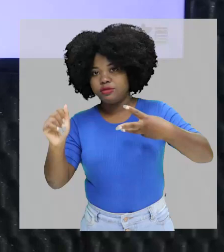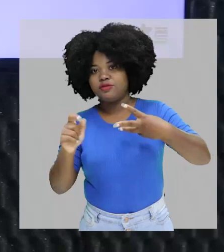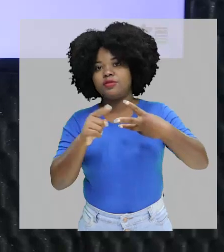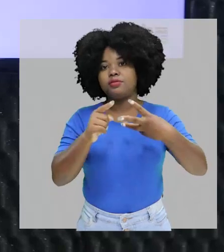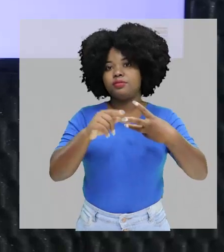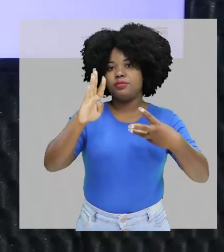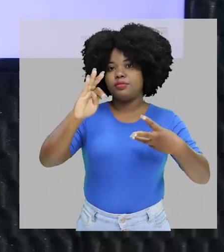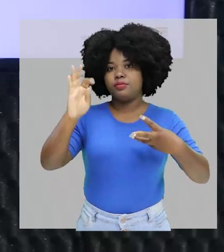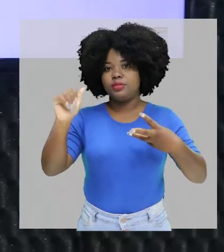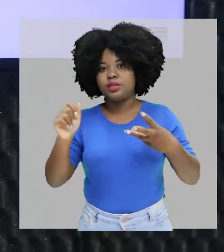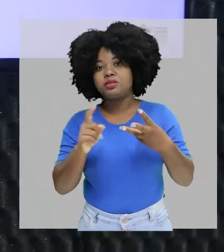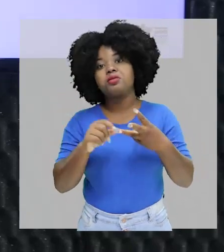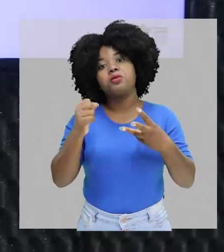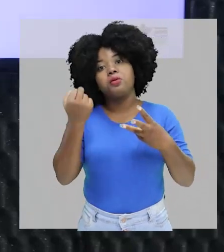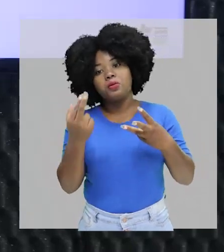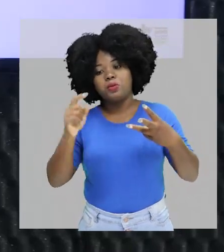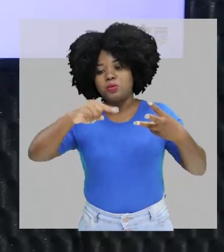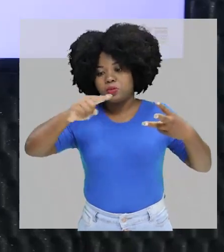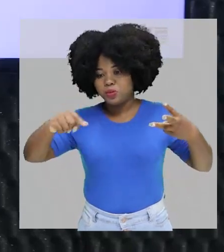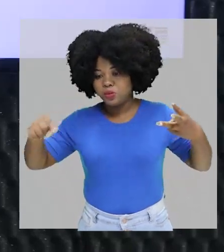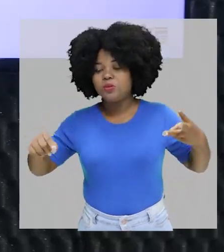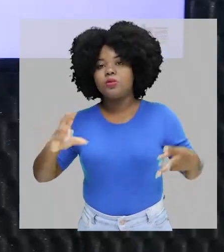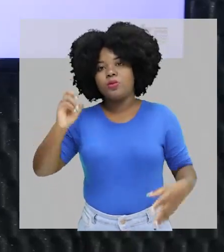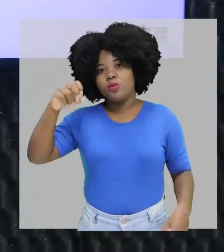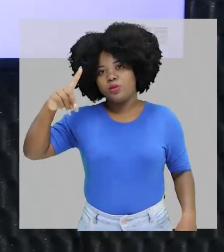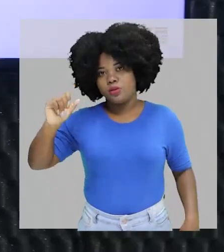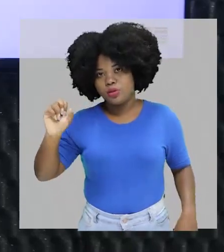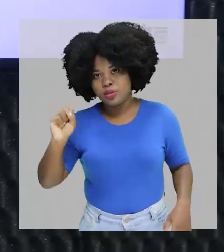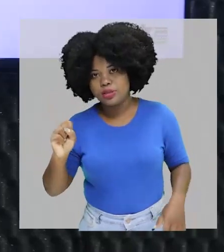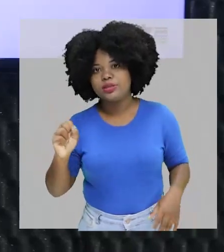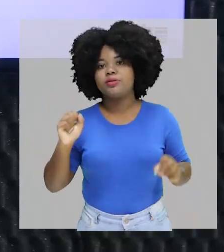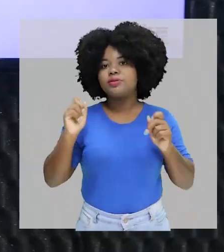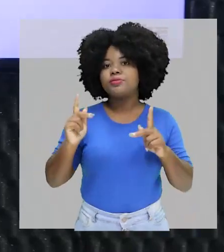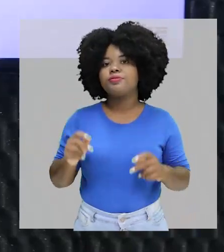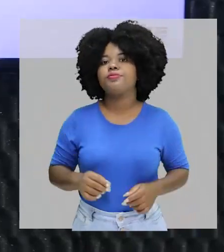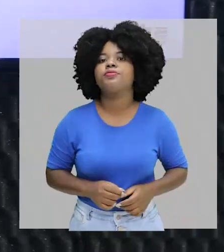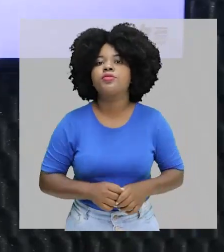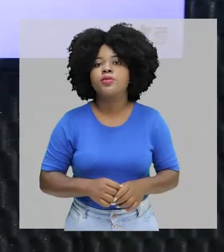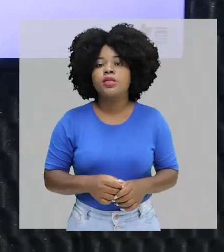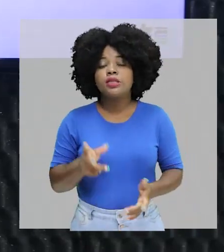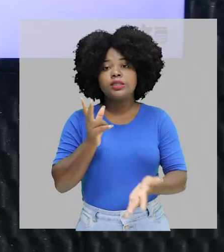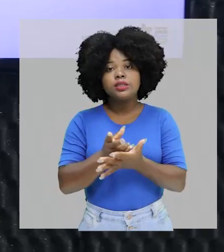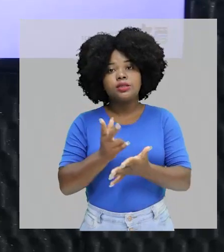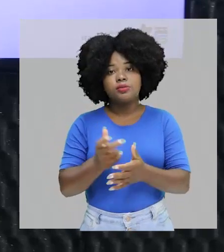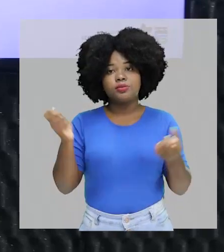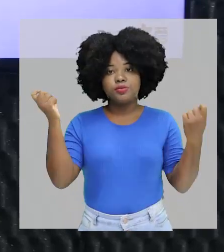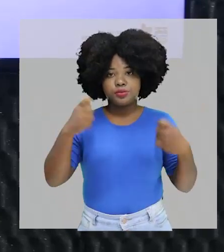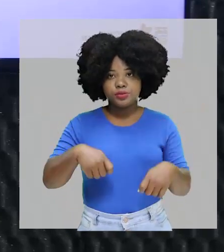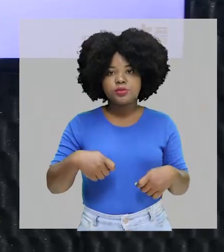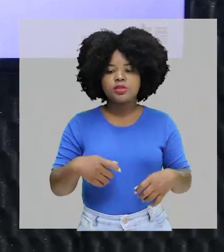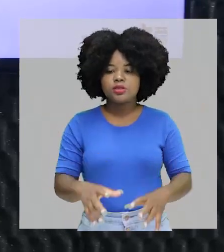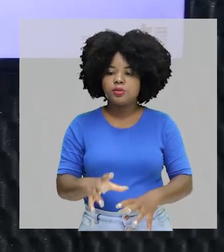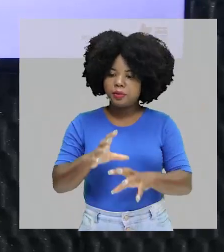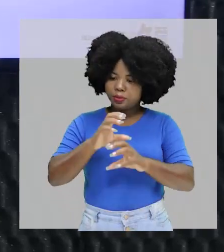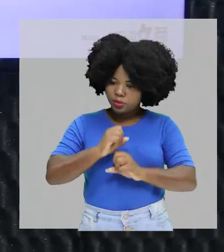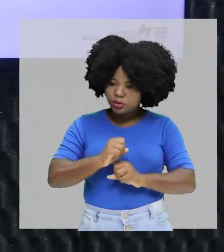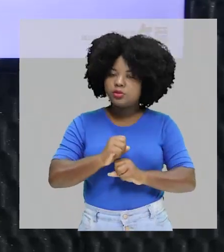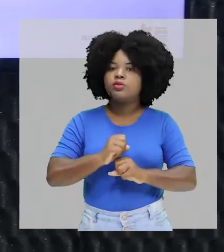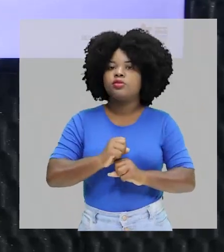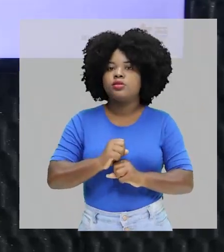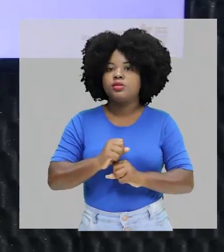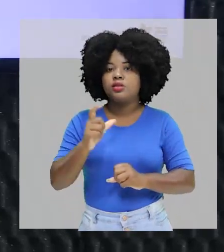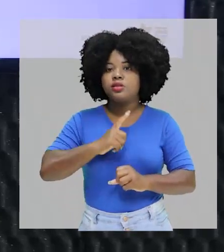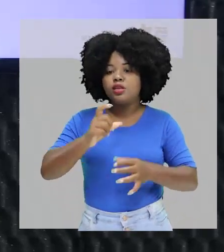ondas eletromagnéticas, a radiação gama. Toda vez que houver a emissão de partículas, eu vou ter